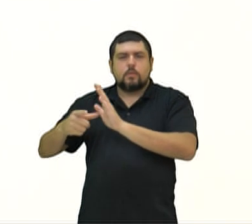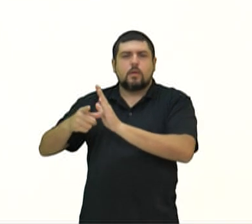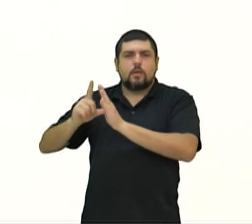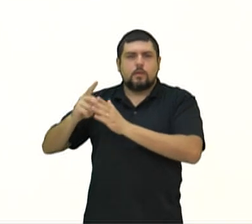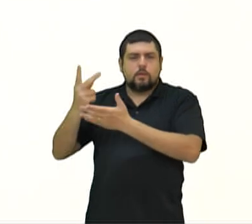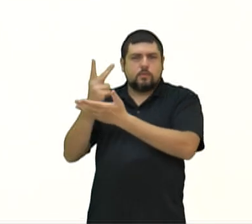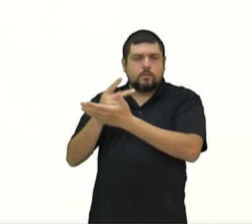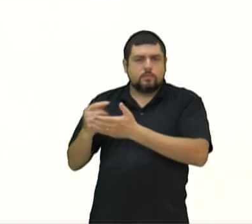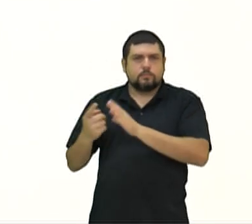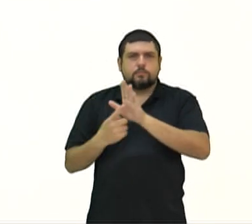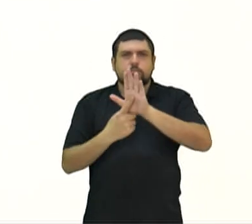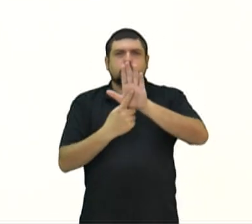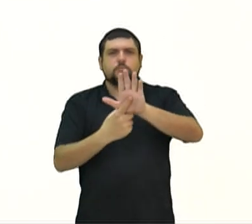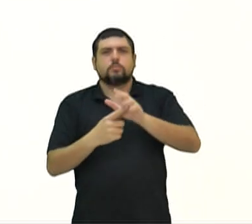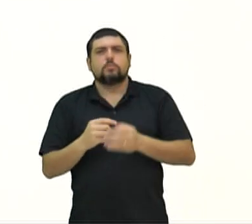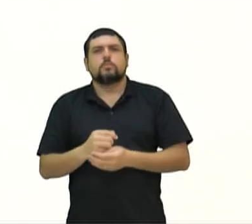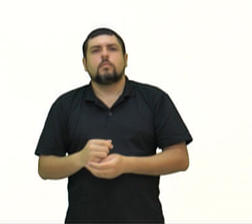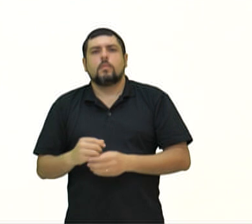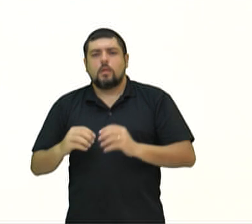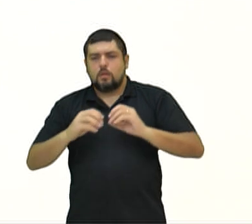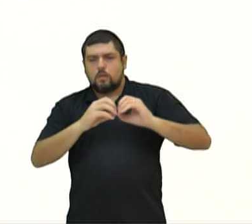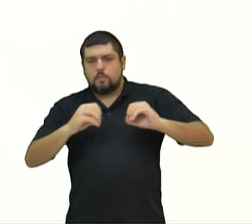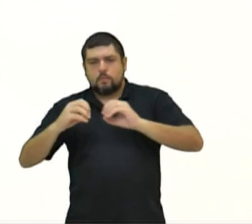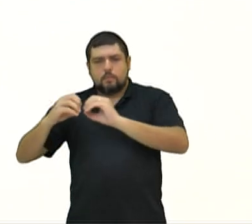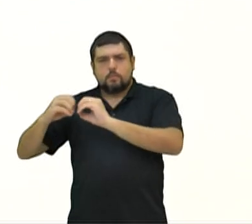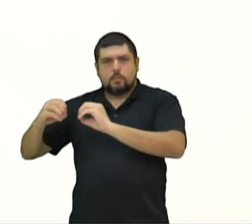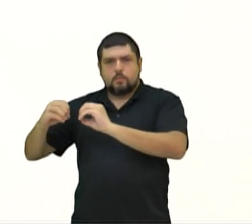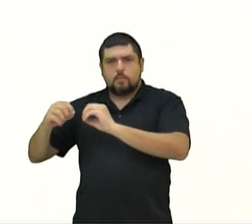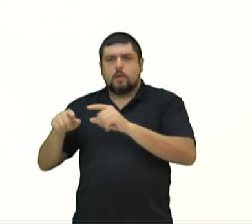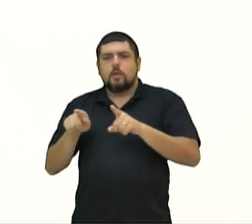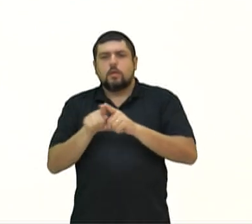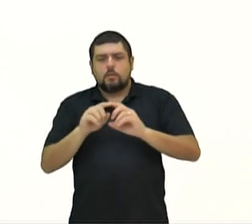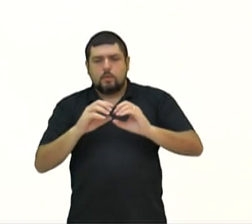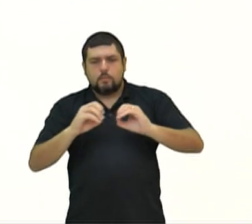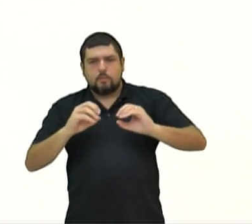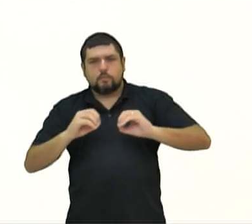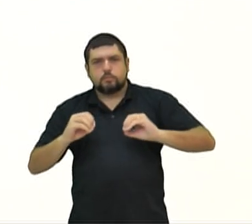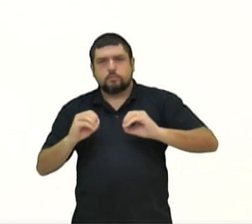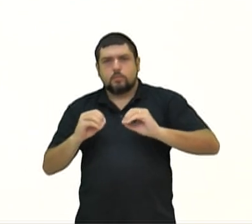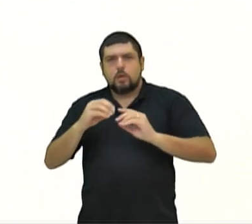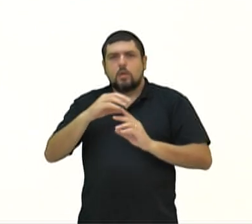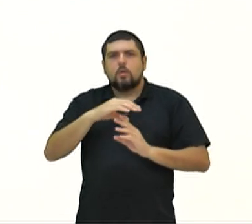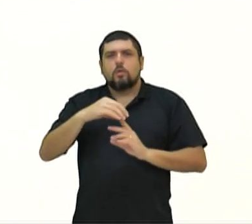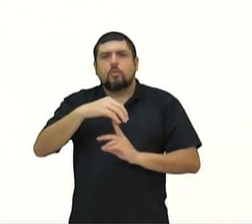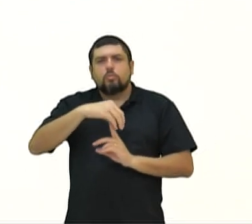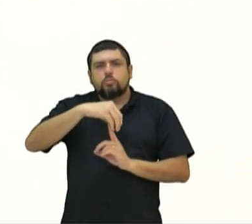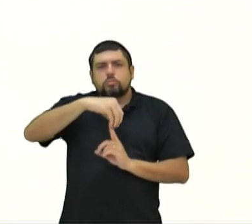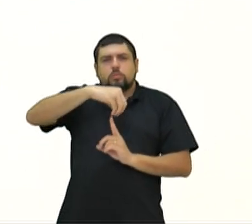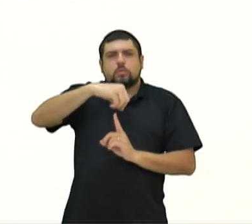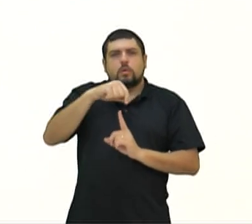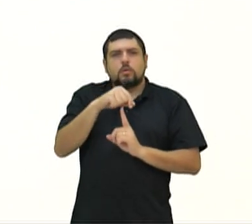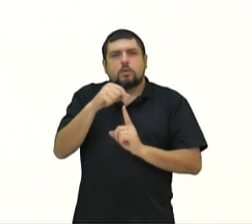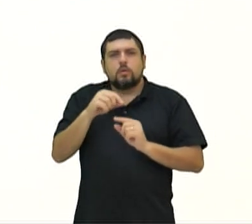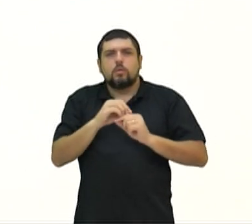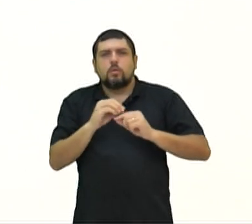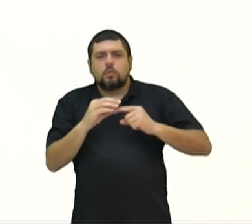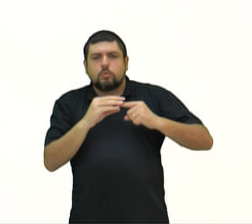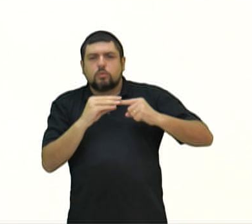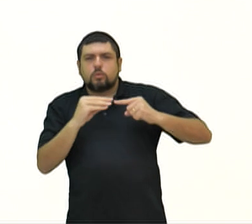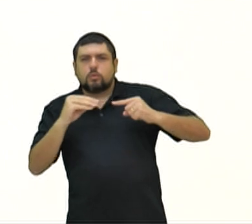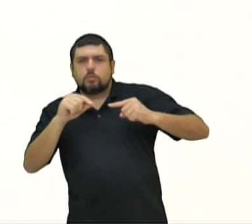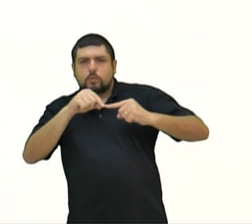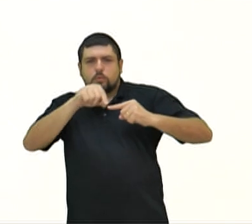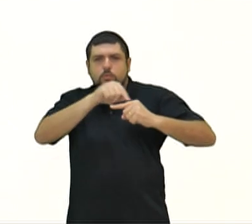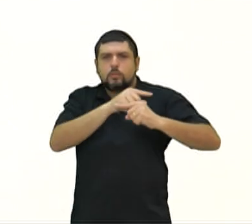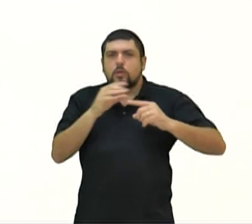ali. Esses últimos sofrem daí uma segunda divisão da meiose, formando as células haploides, o que a gente vai chamar de espermátides, que ainda não